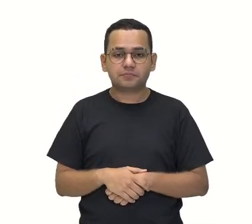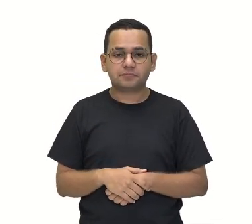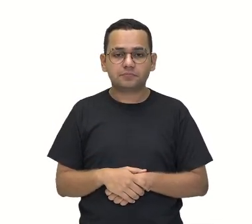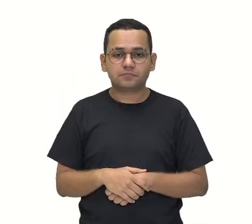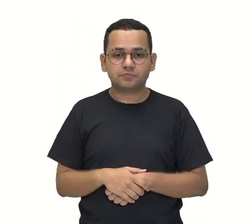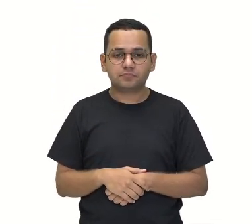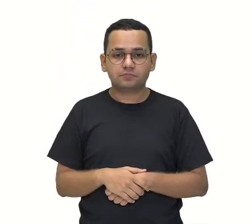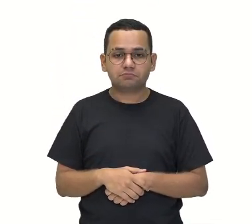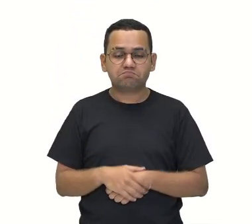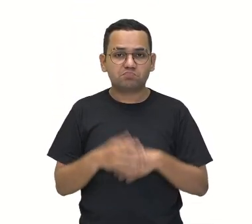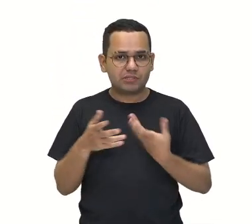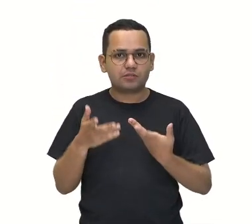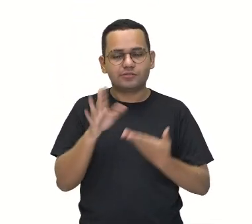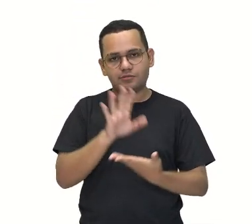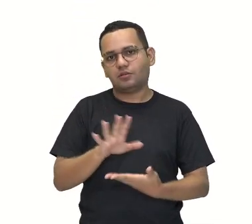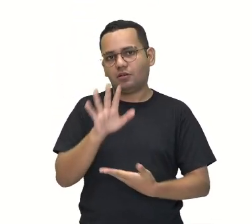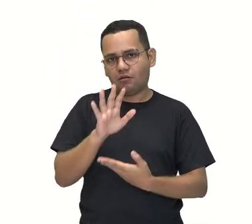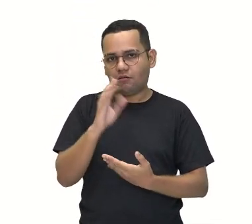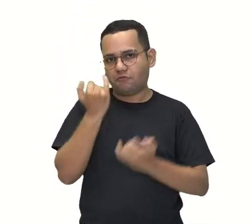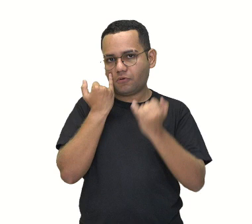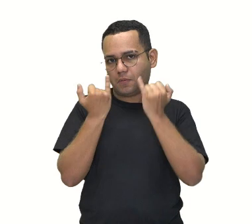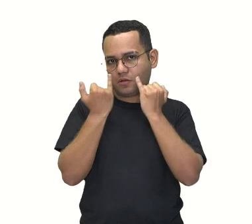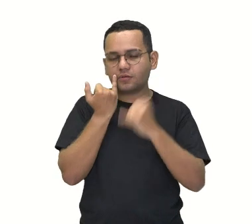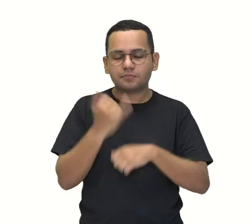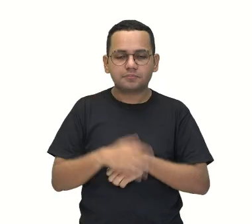De maneira geral, tá? Onde